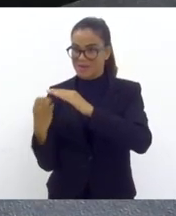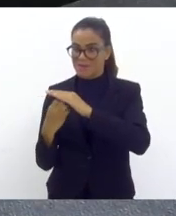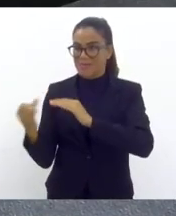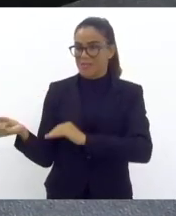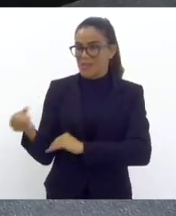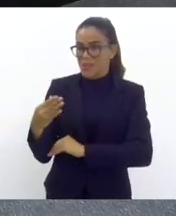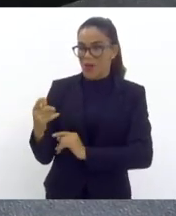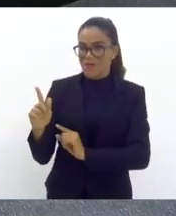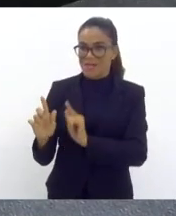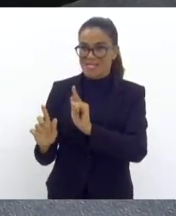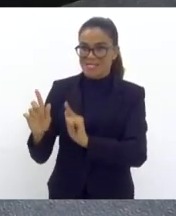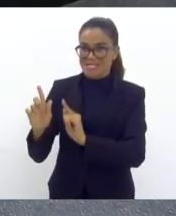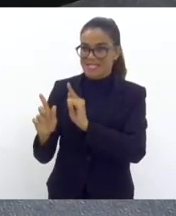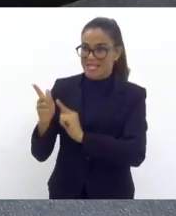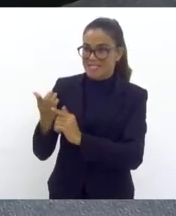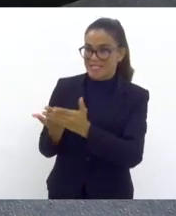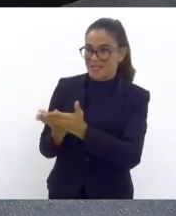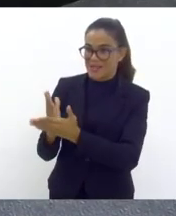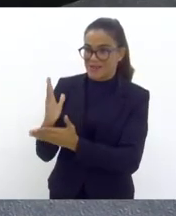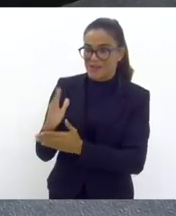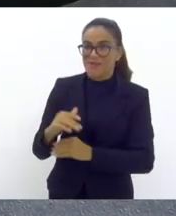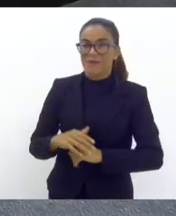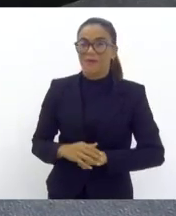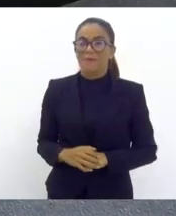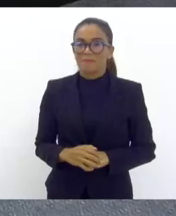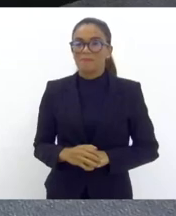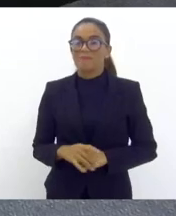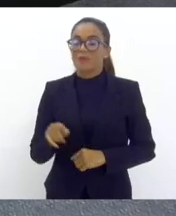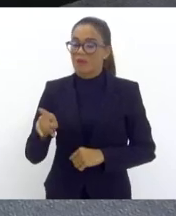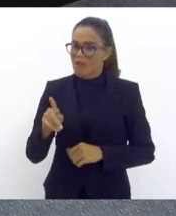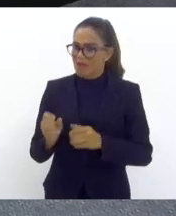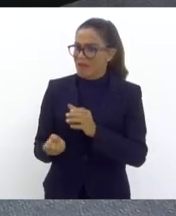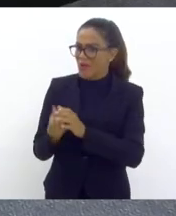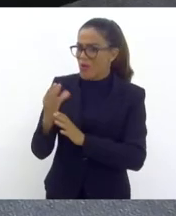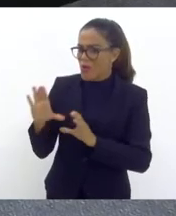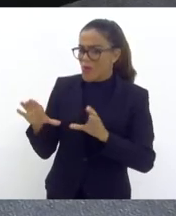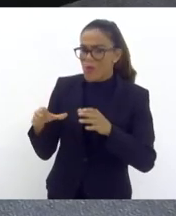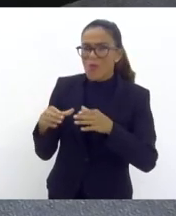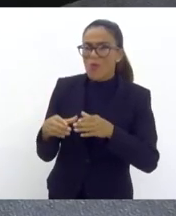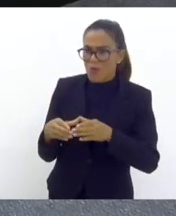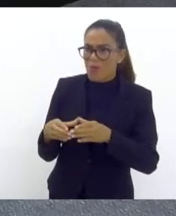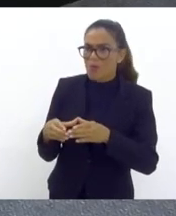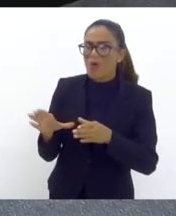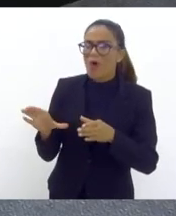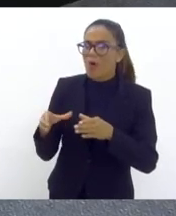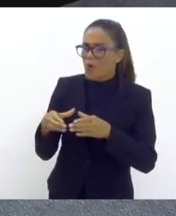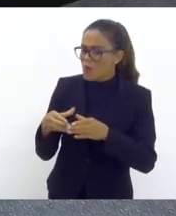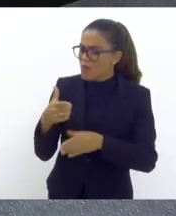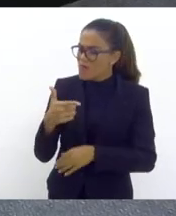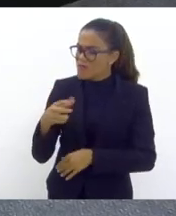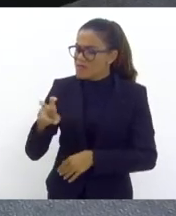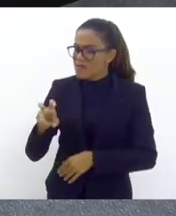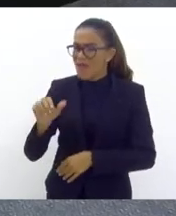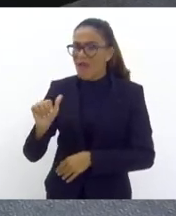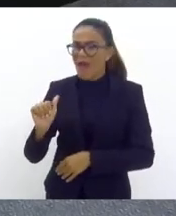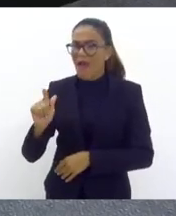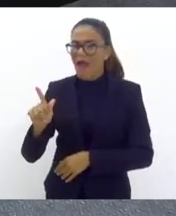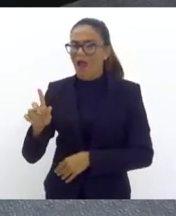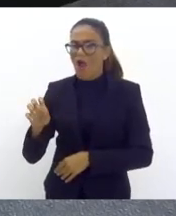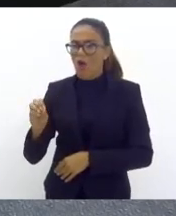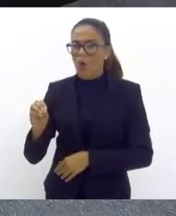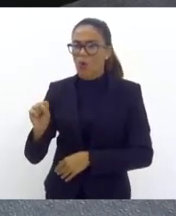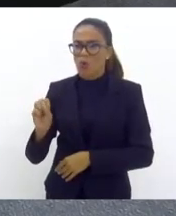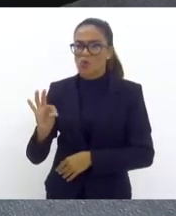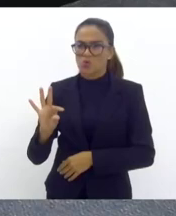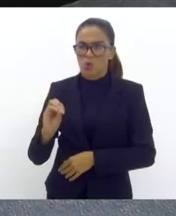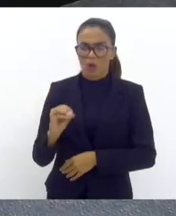eu moro ali na 25 e fizeram um grupo Depois que eu fui reparar que era o grupo da 25 de agosto eu entrei nesse grupo